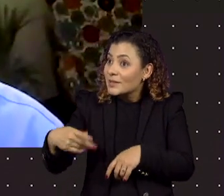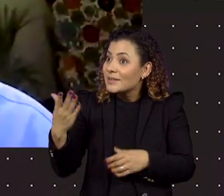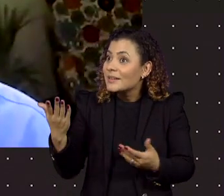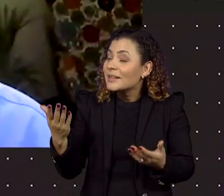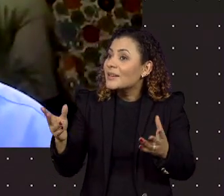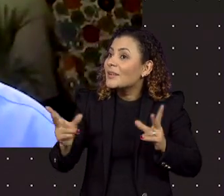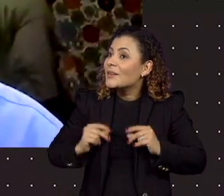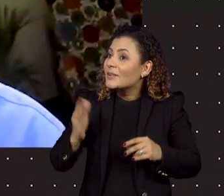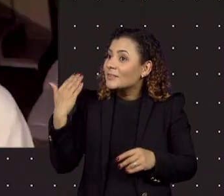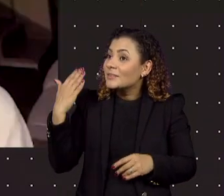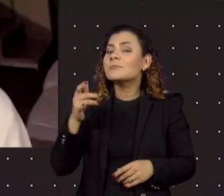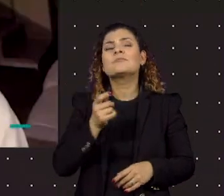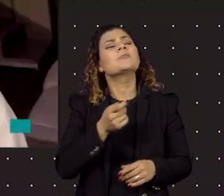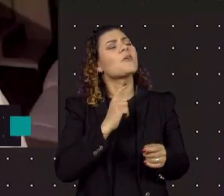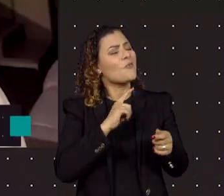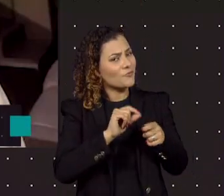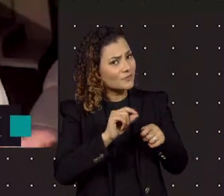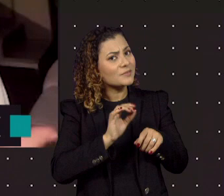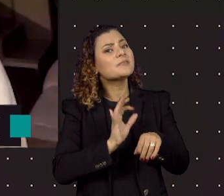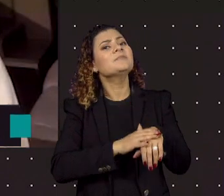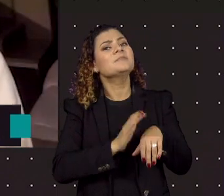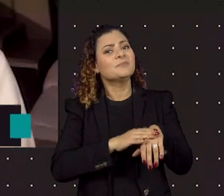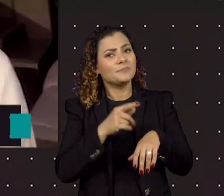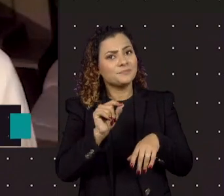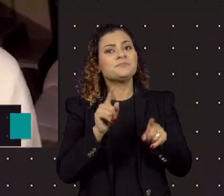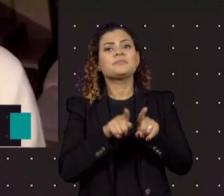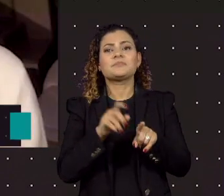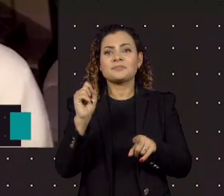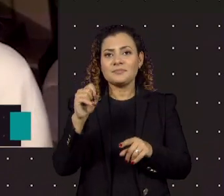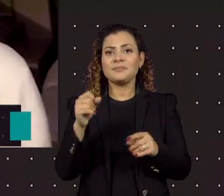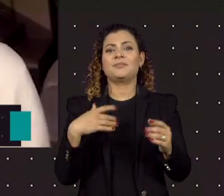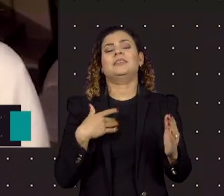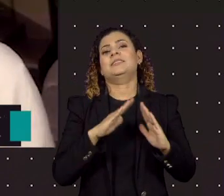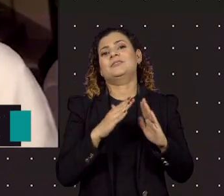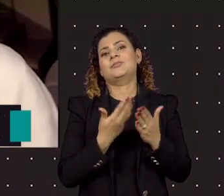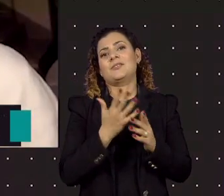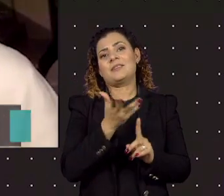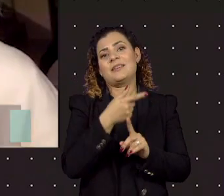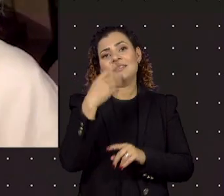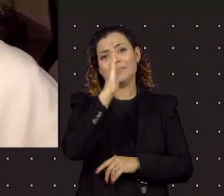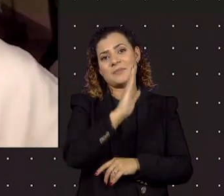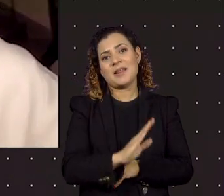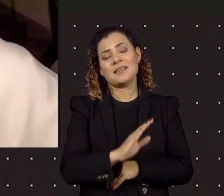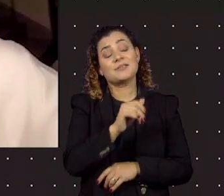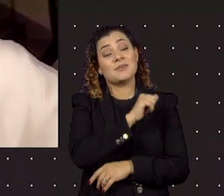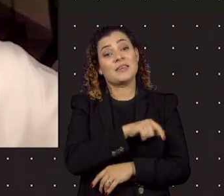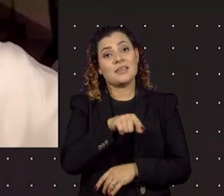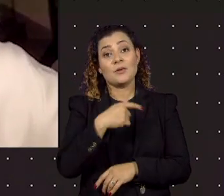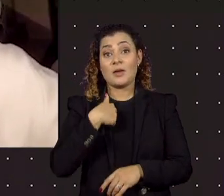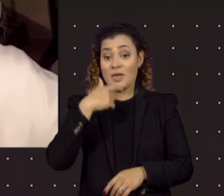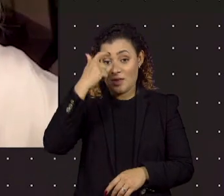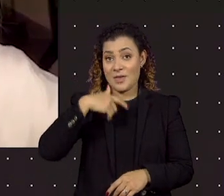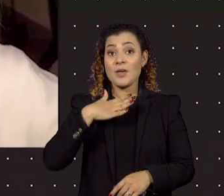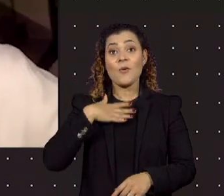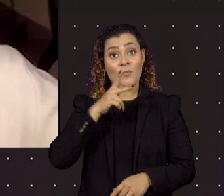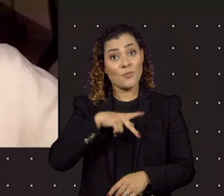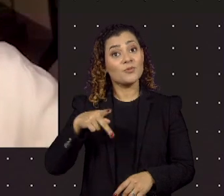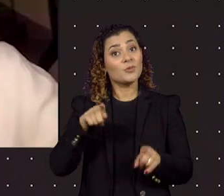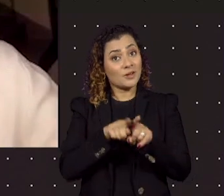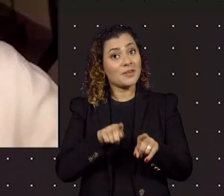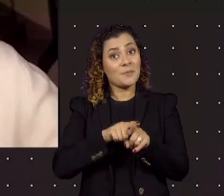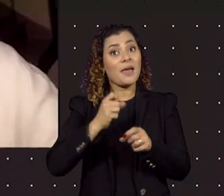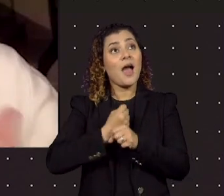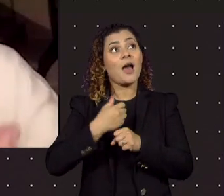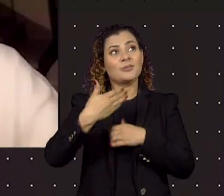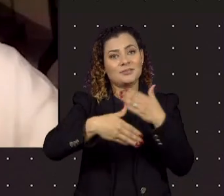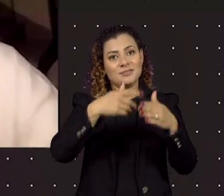Você fazia? Sim, eu fiz a grande Escolinha de Arte do Brasil, e eu fui professora lá. Mas eu fiz